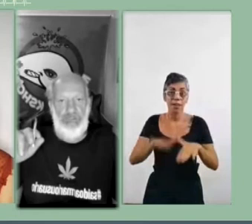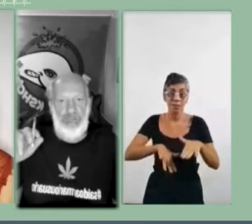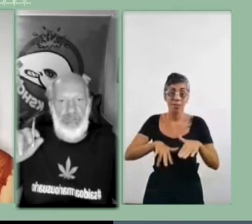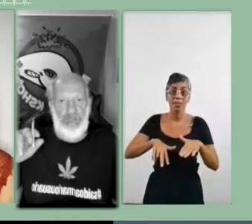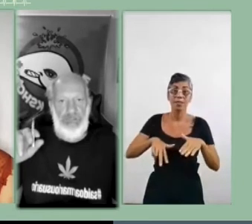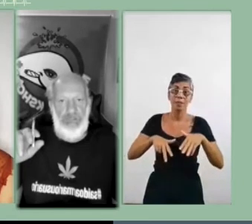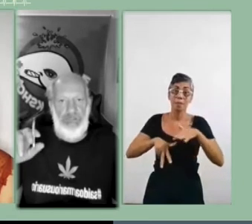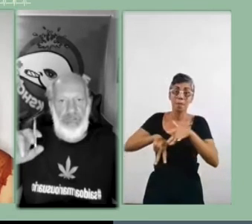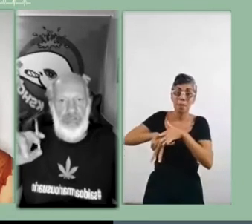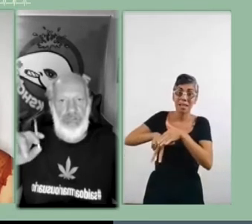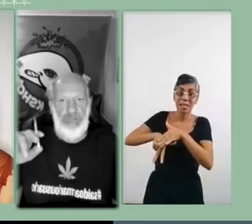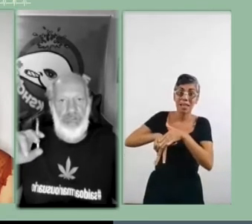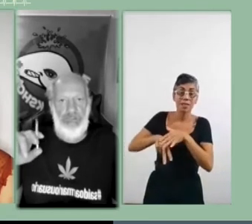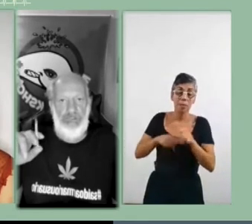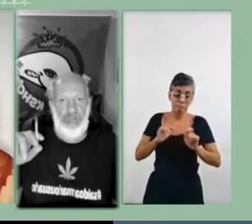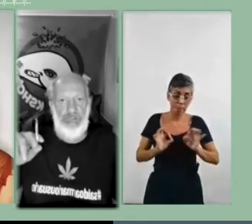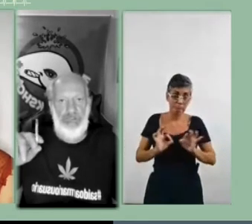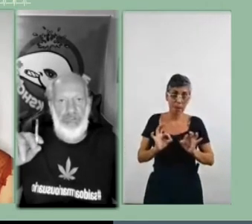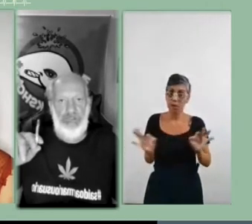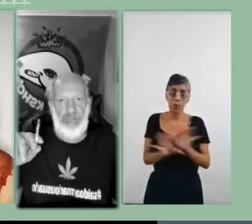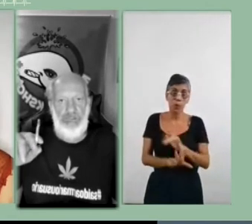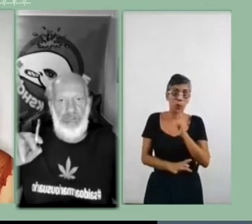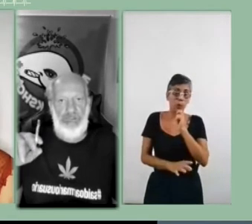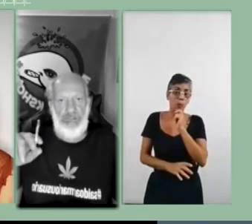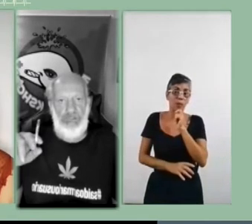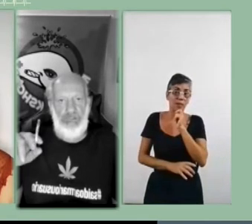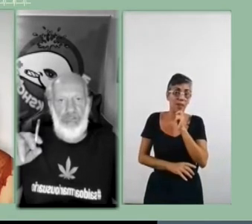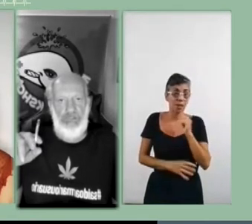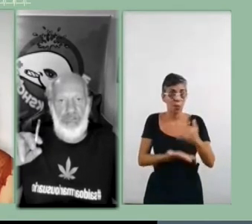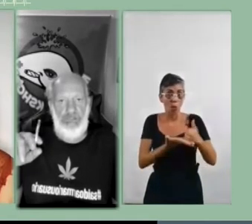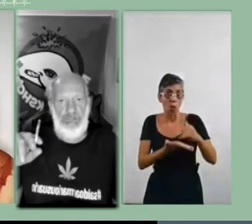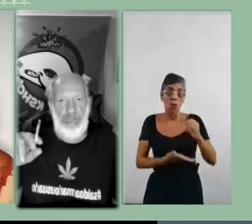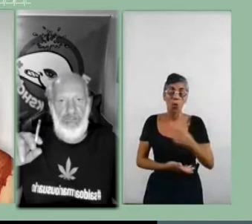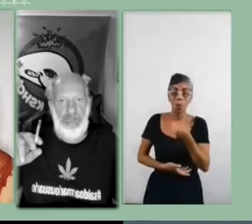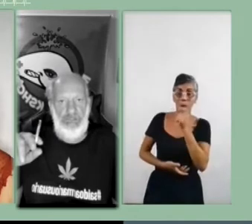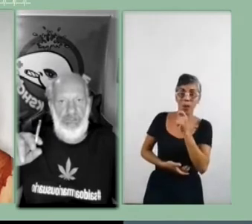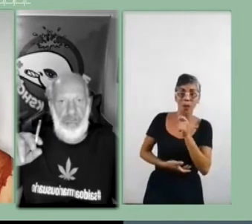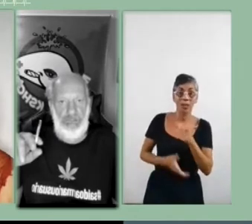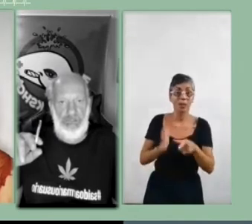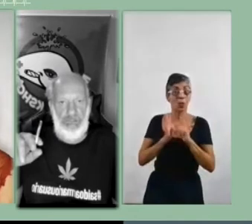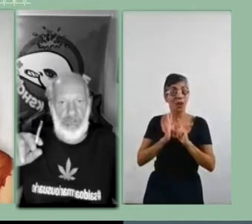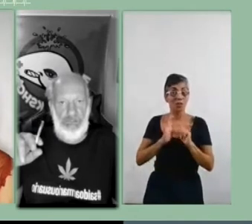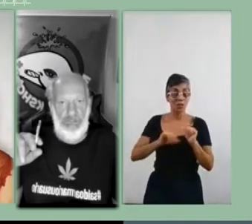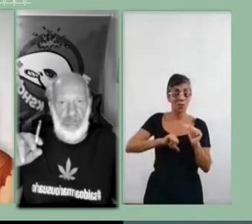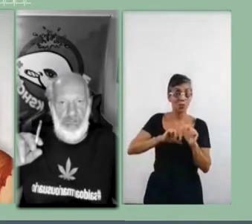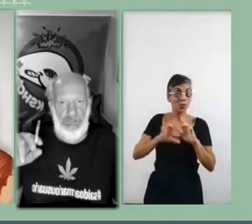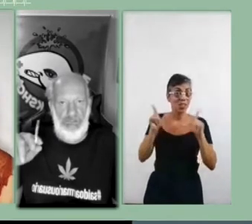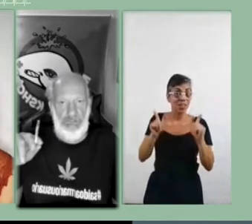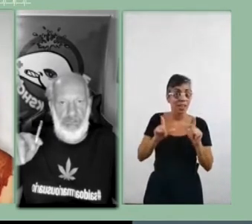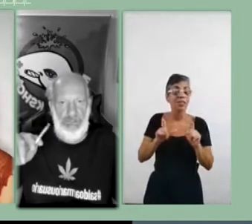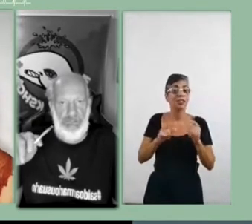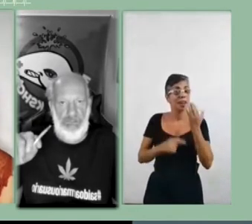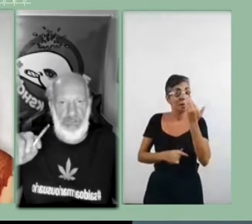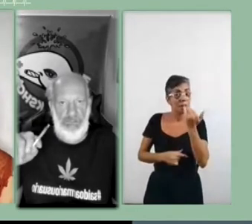receber o óleo ou a maconha. Então, assim, quando ele organiza a alimentação,